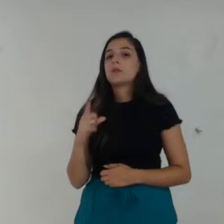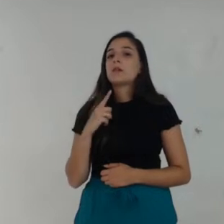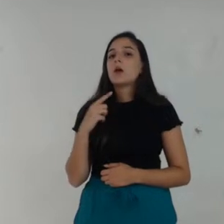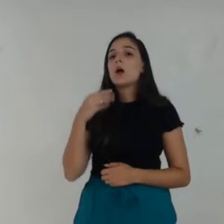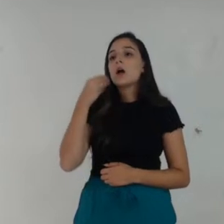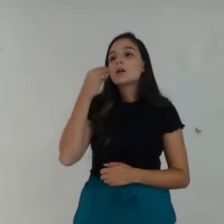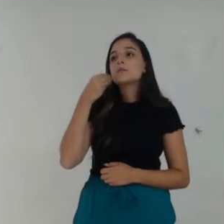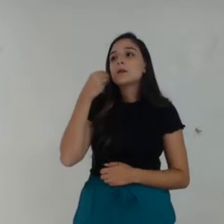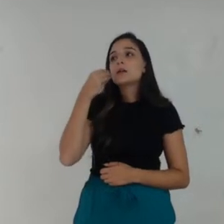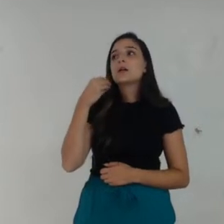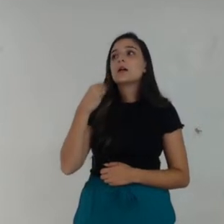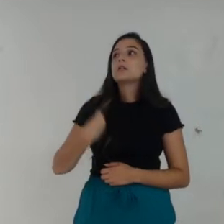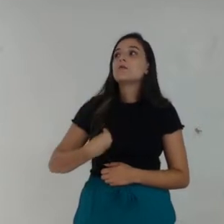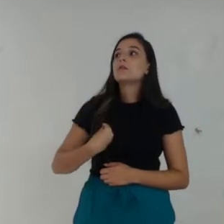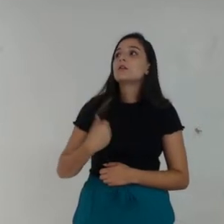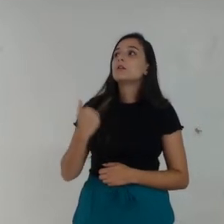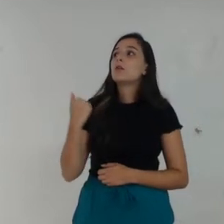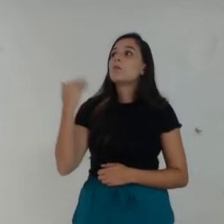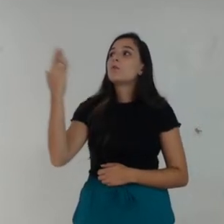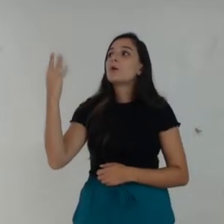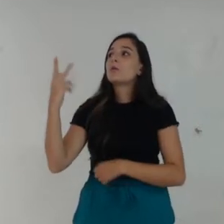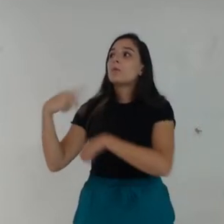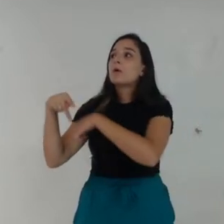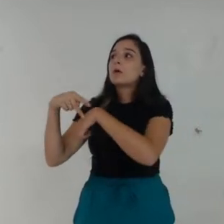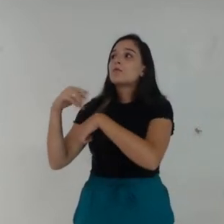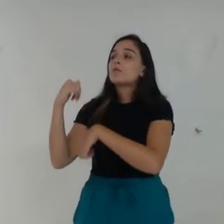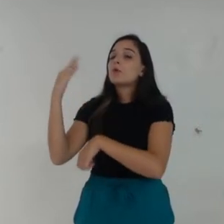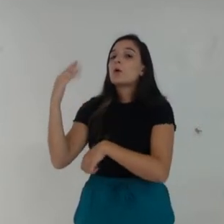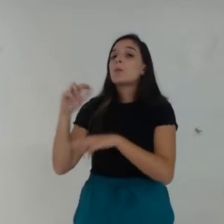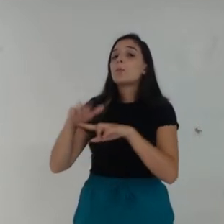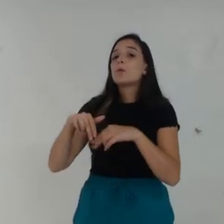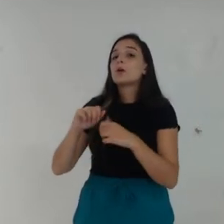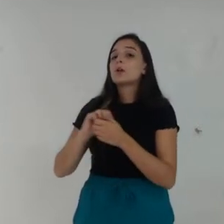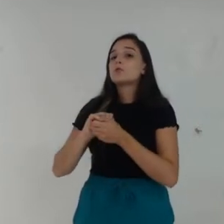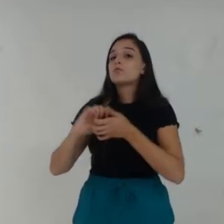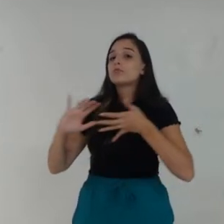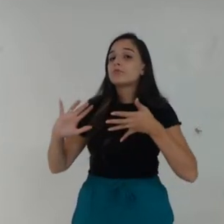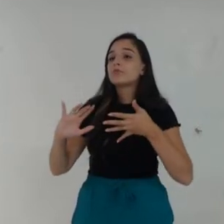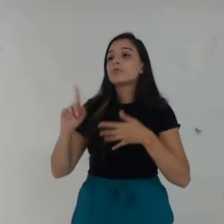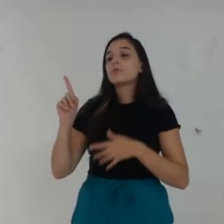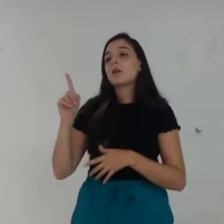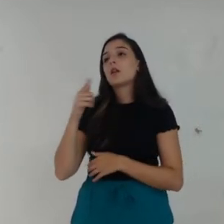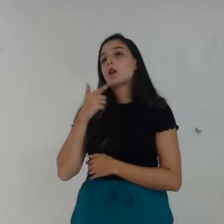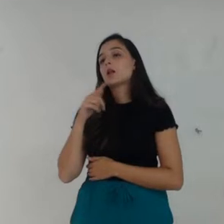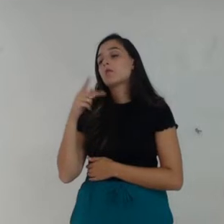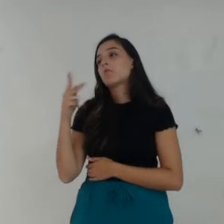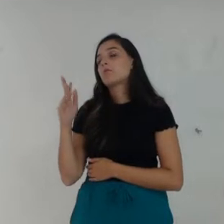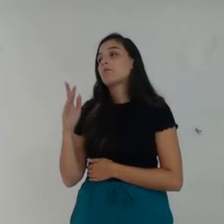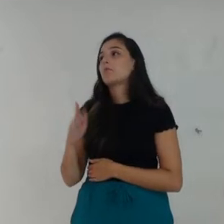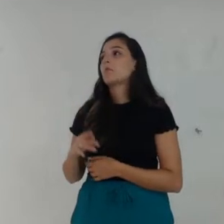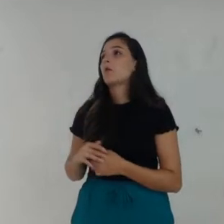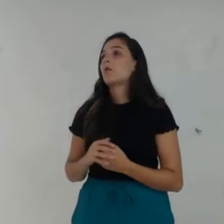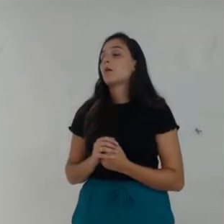no exterior, por isso que é fluente em língua, sei lá, aí